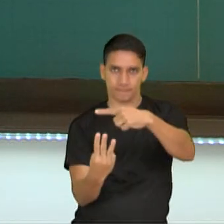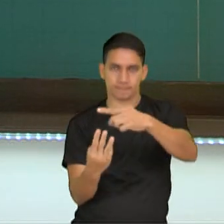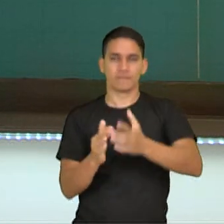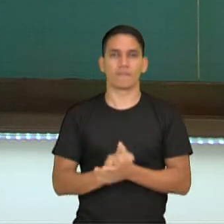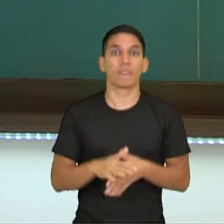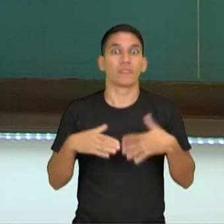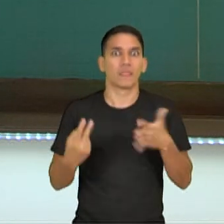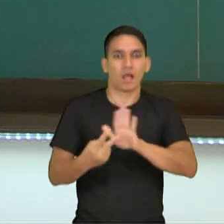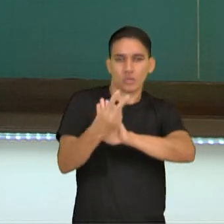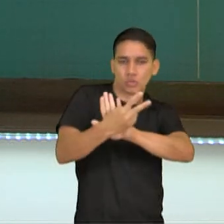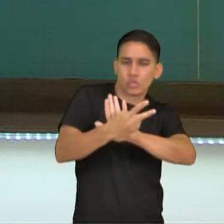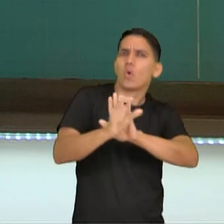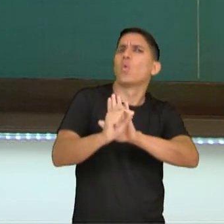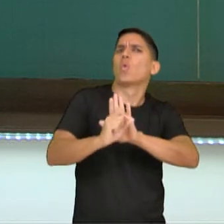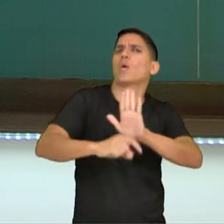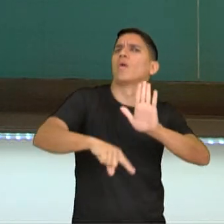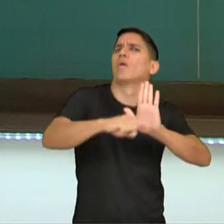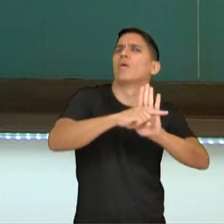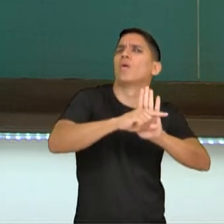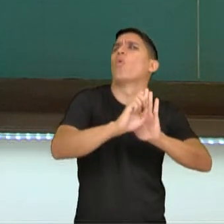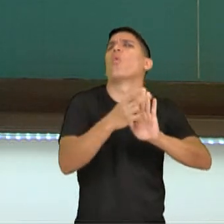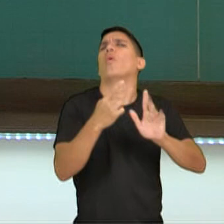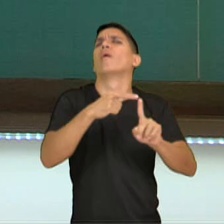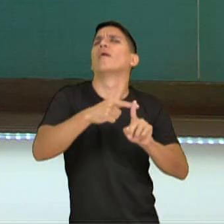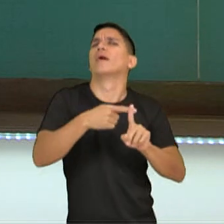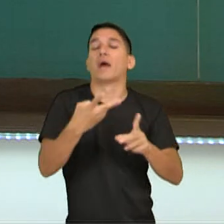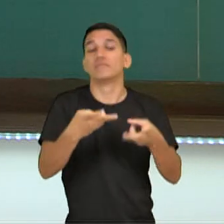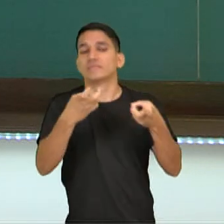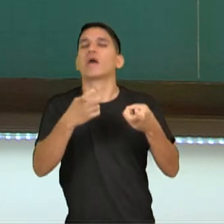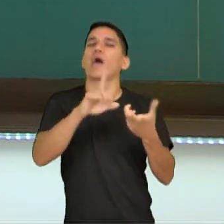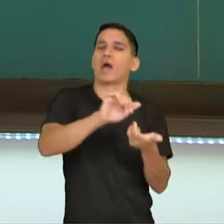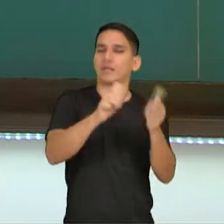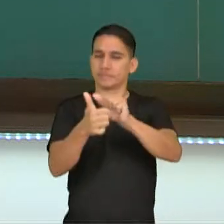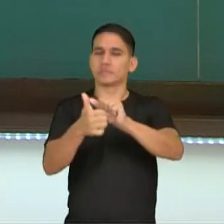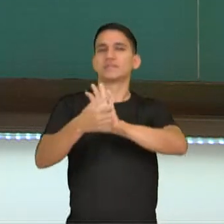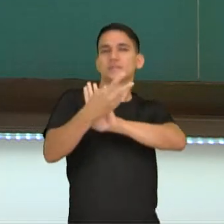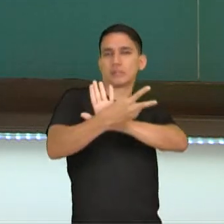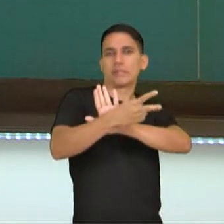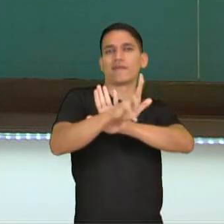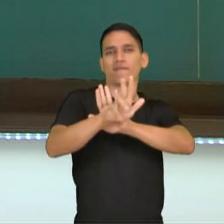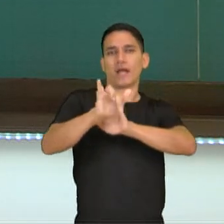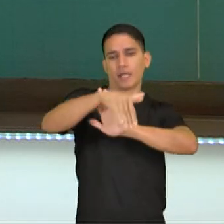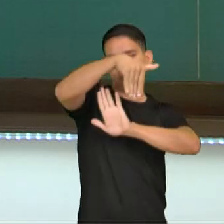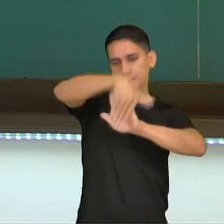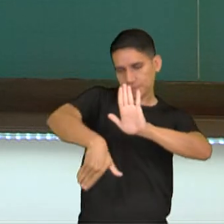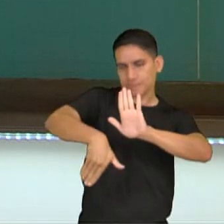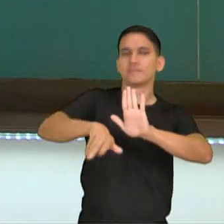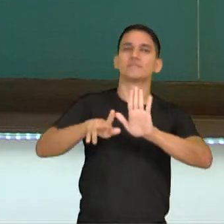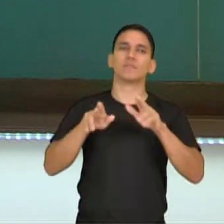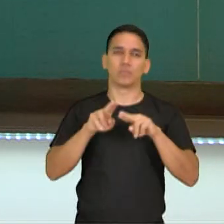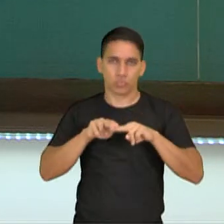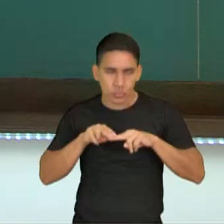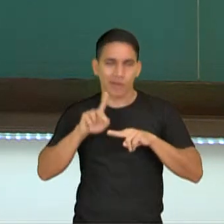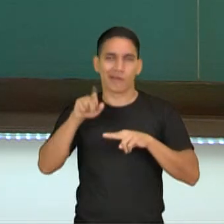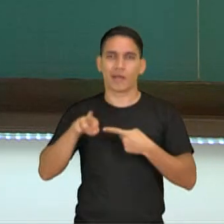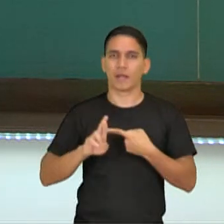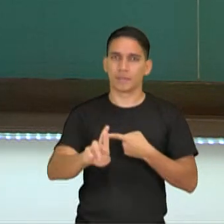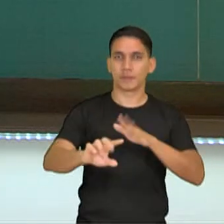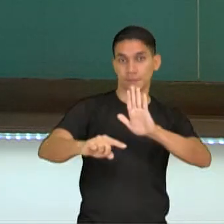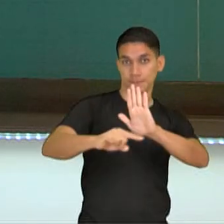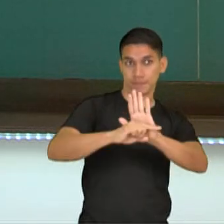quadrante, a tangente é positiva ou negativa? Vamos projetar. No segundo quadrante, ela vai projetar para baixo, então a tangente